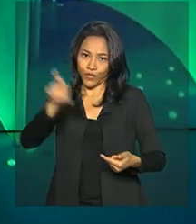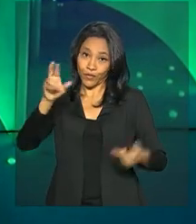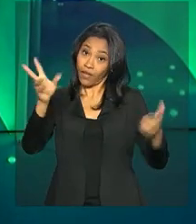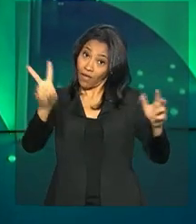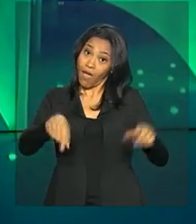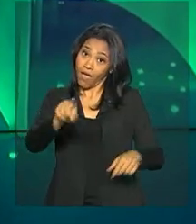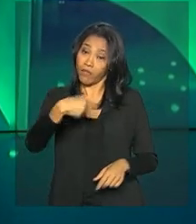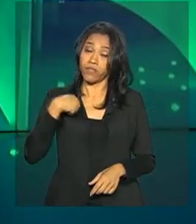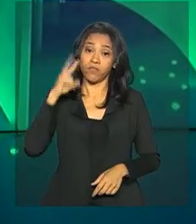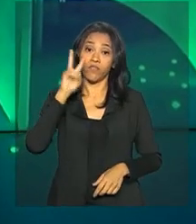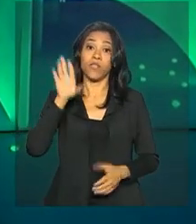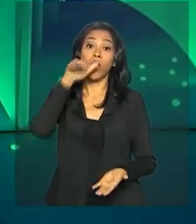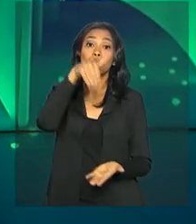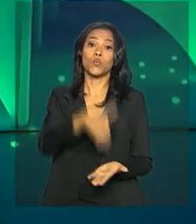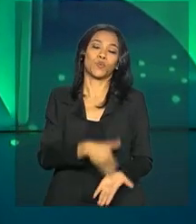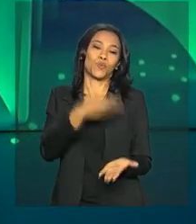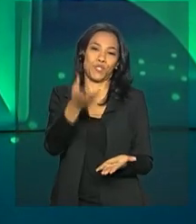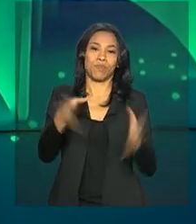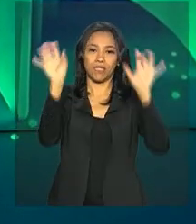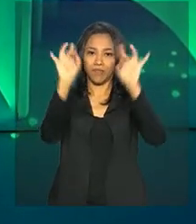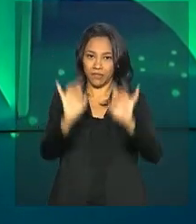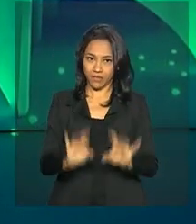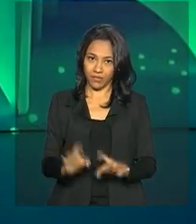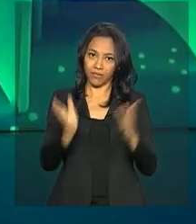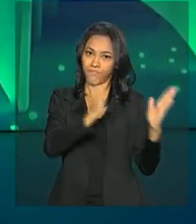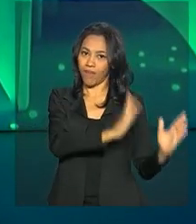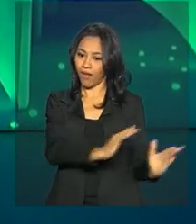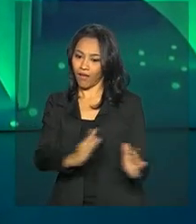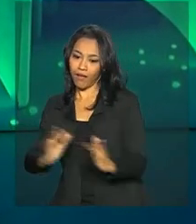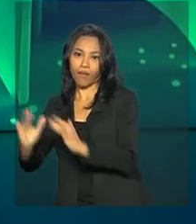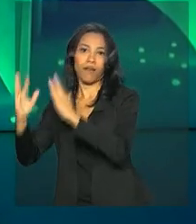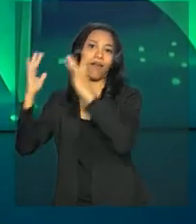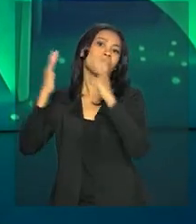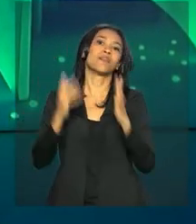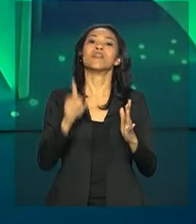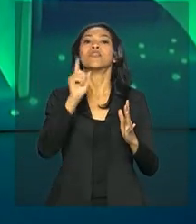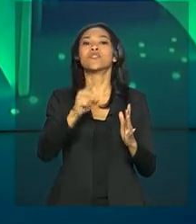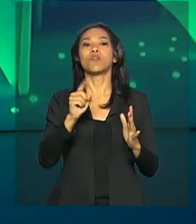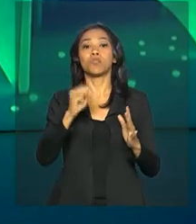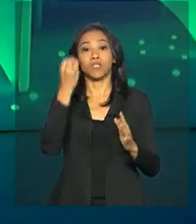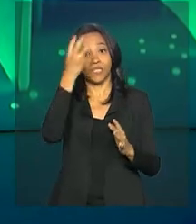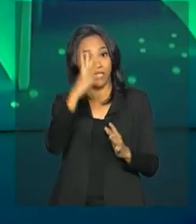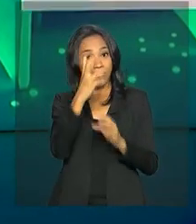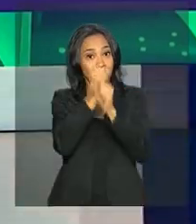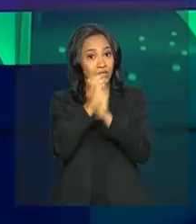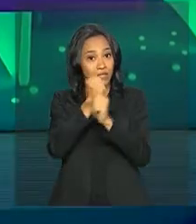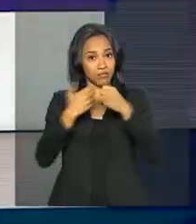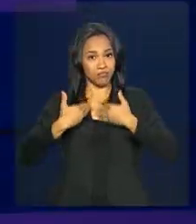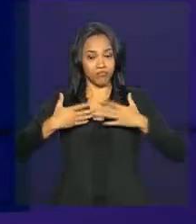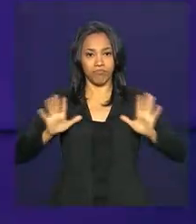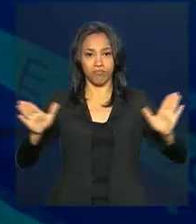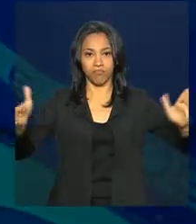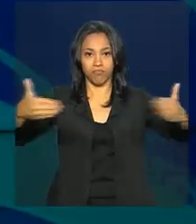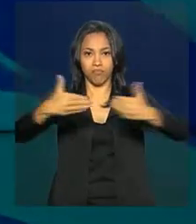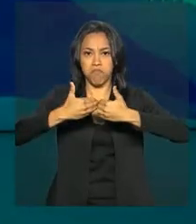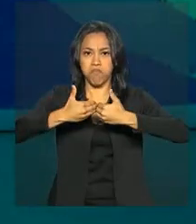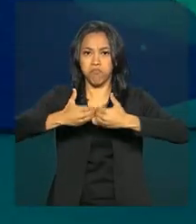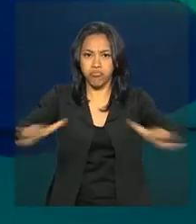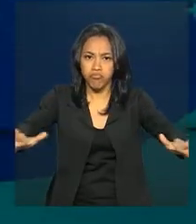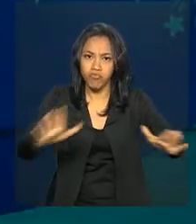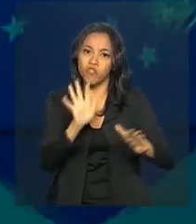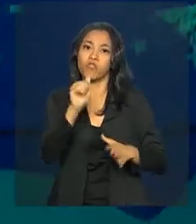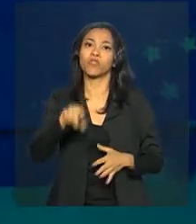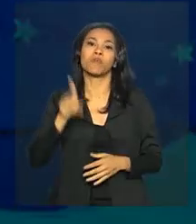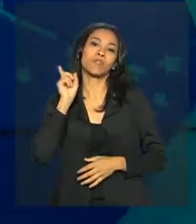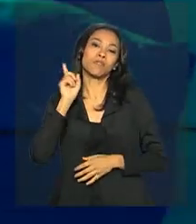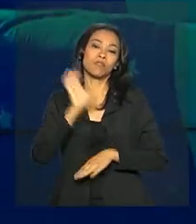ver agora na última matéria da nossa série de reportagens especiais sobre os 3 anos do rompimento da barragem de Fundão, em